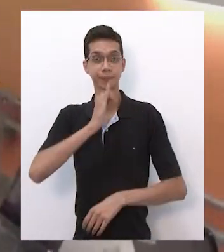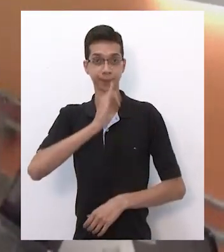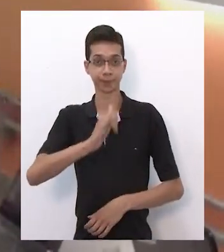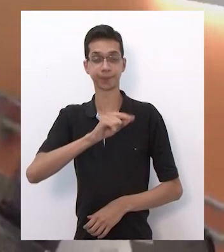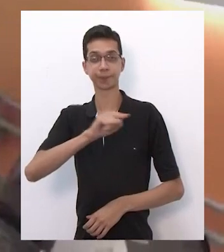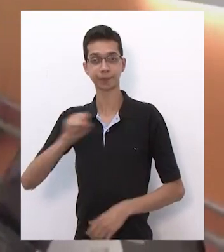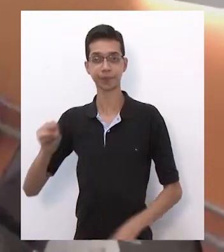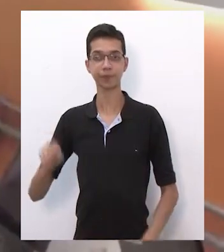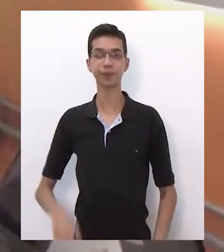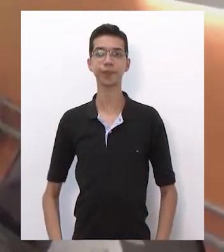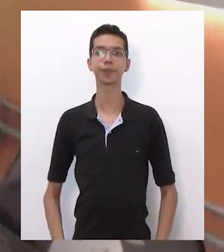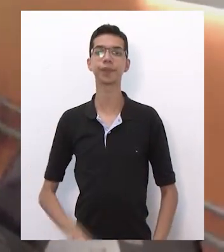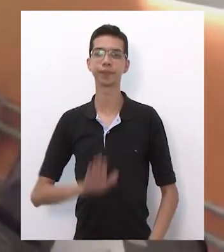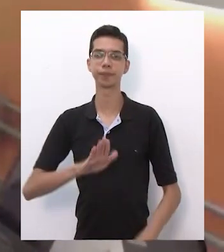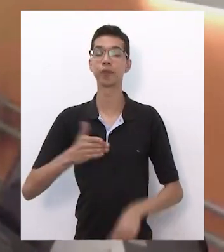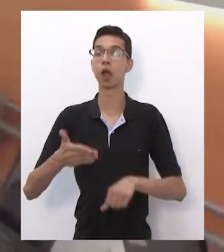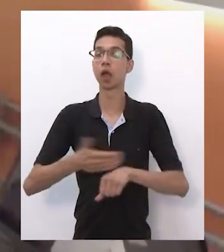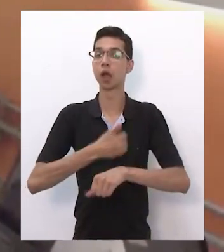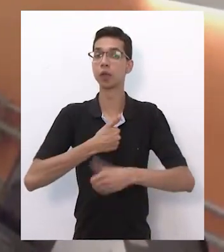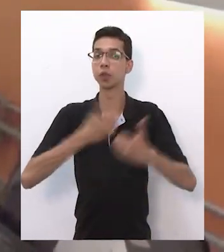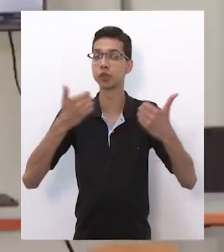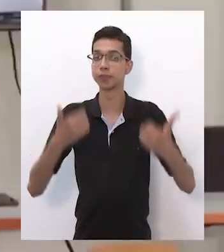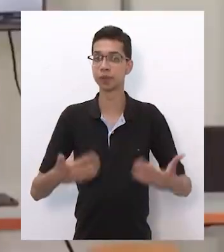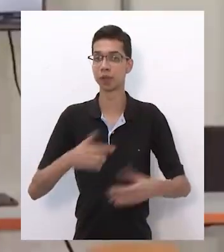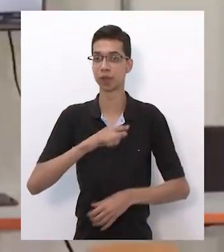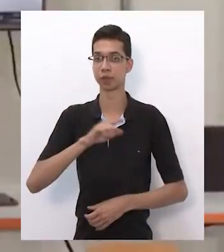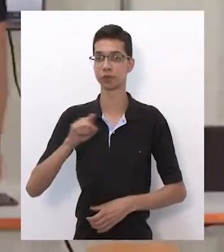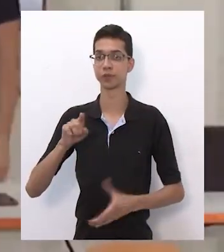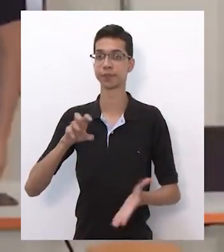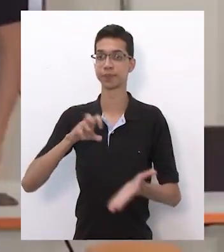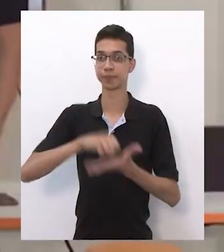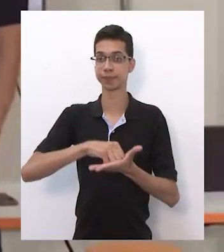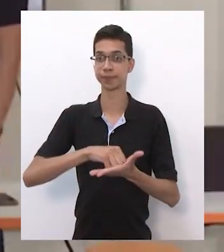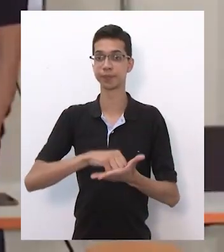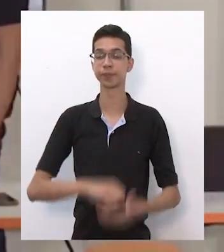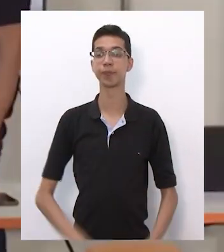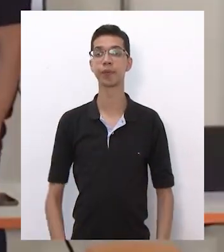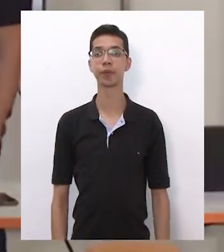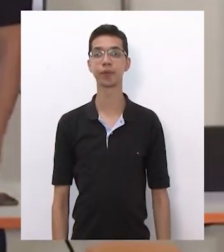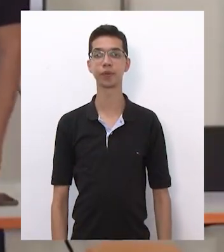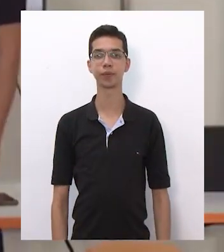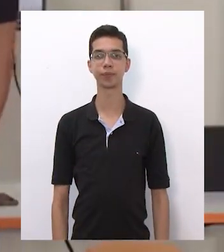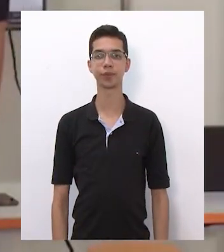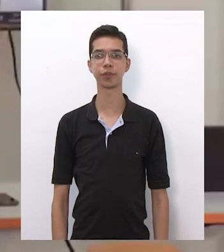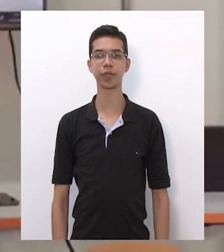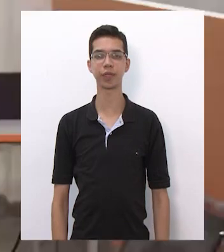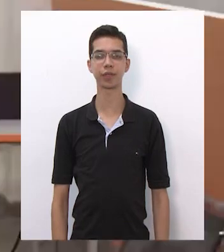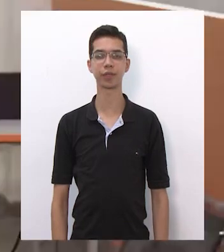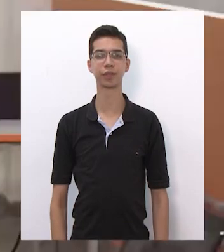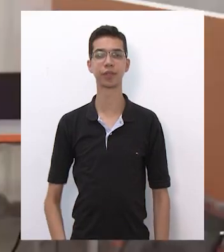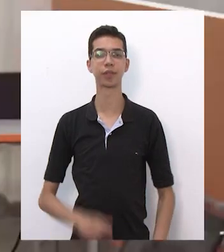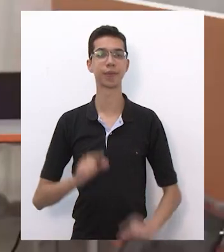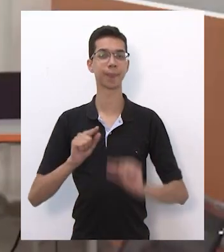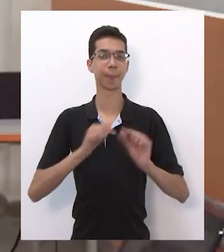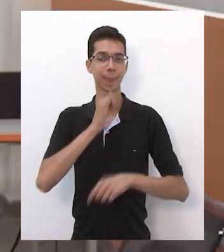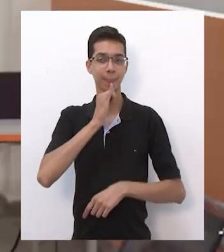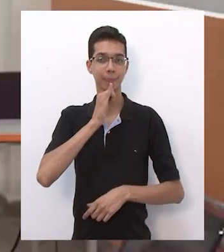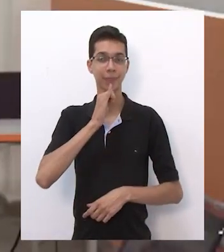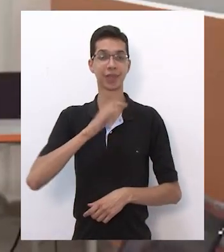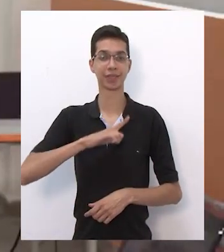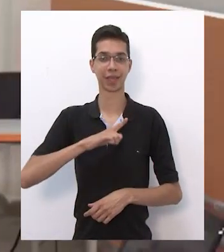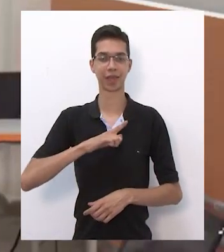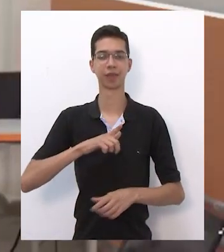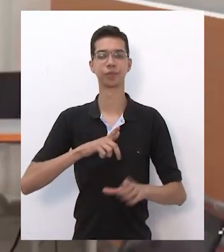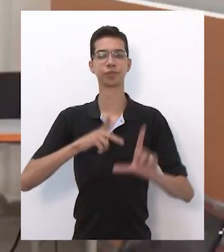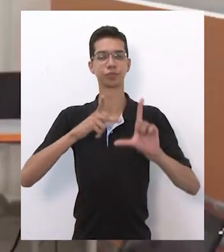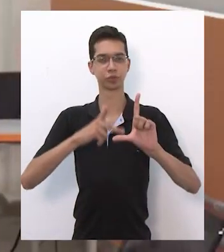disso, aliás, é, quando você se inscrever, já tem aqui, ó, programado para o dia 14/1, um webinar que